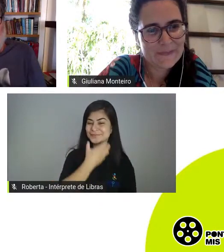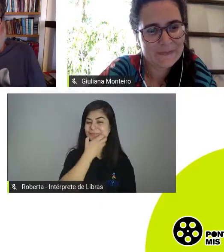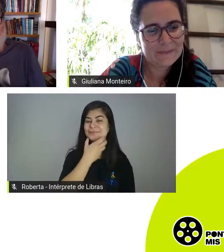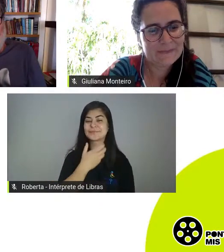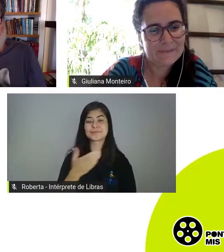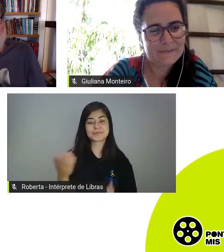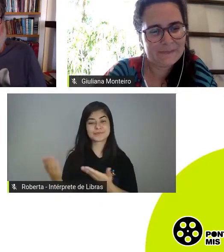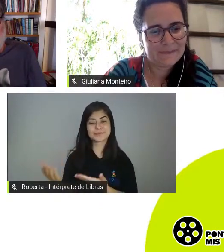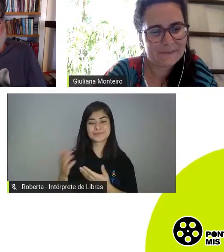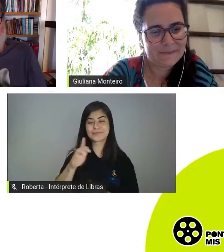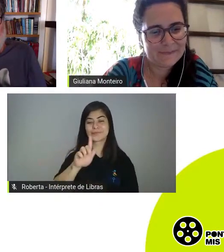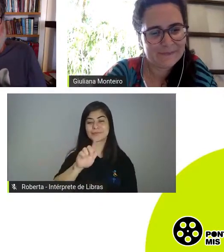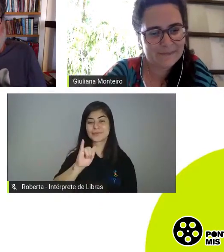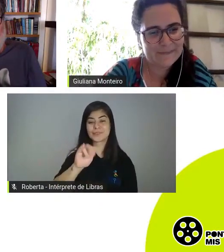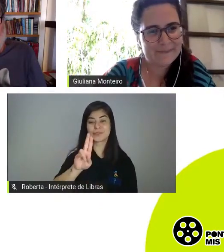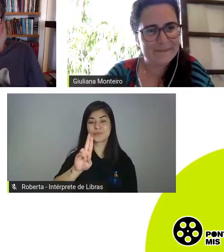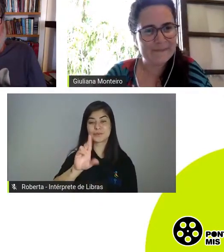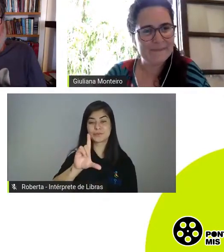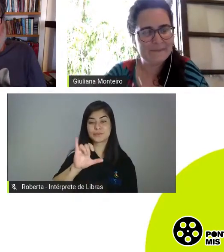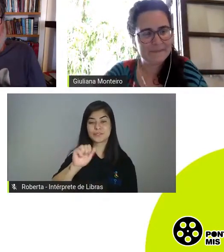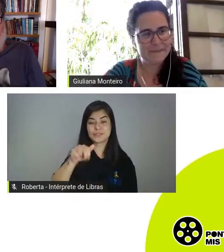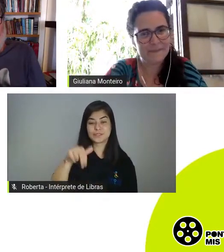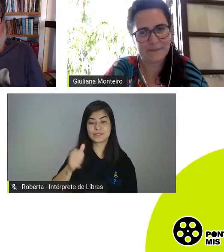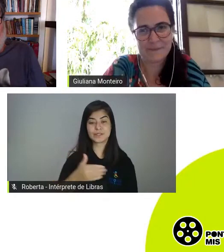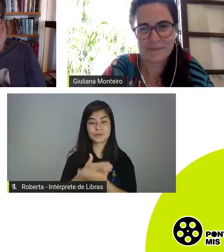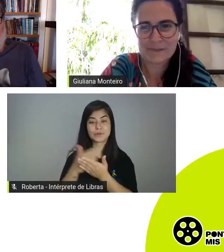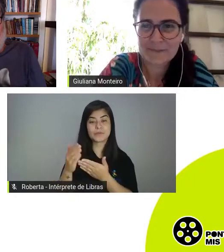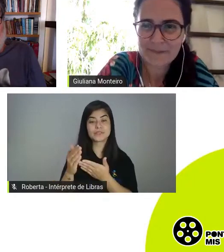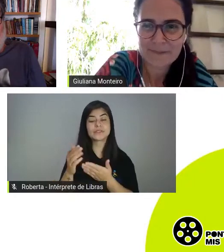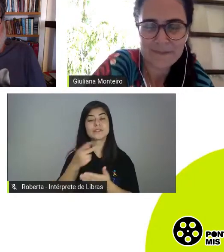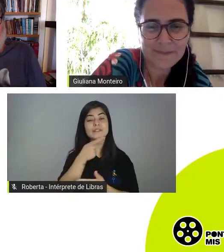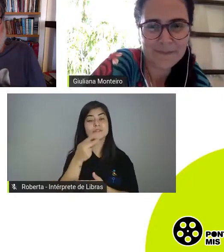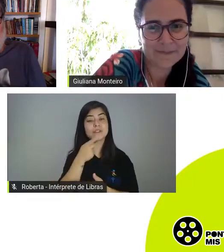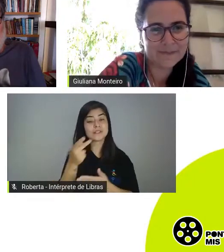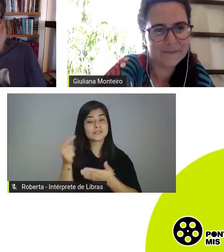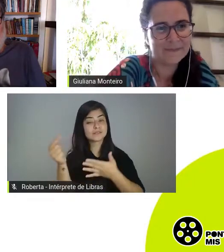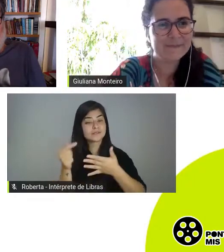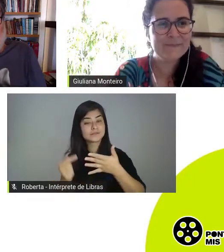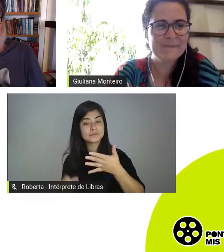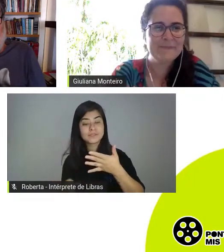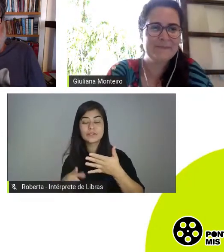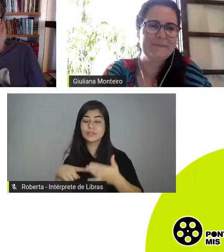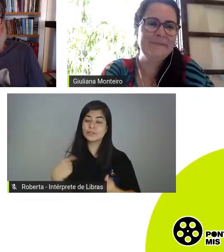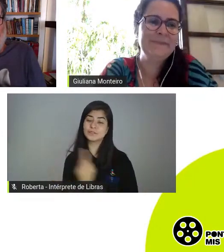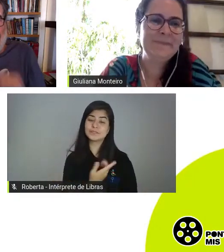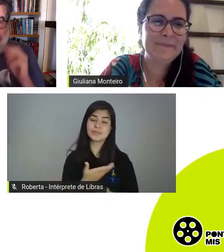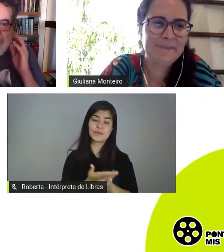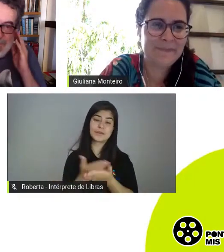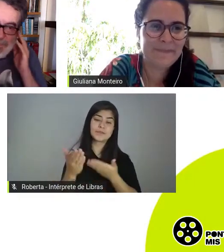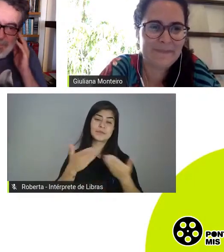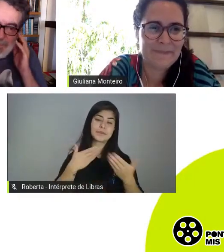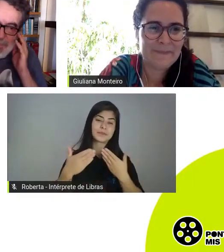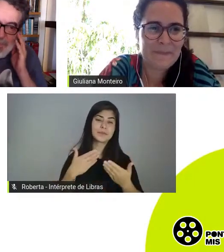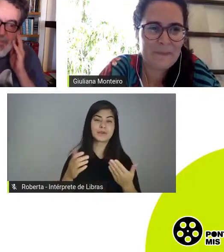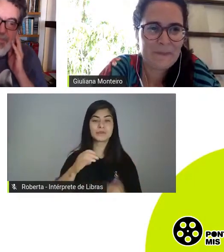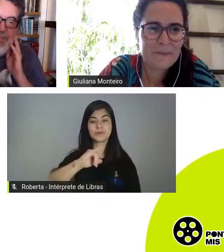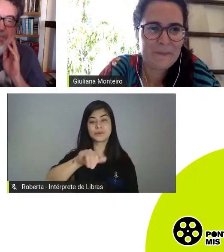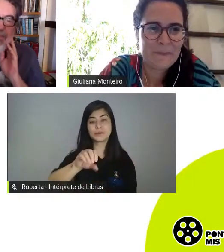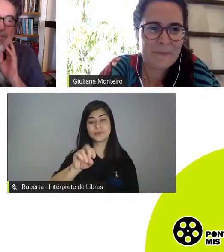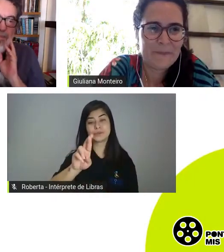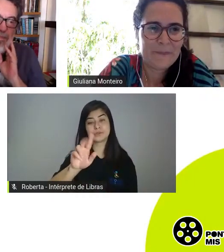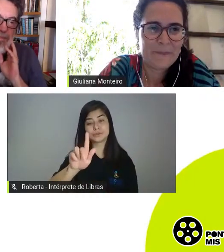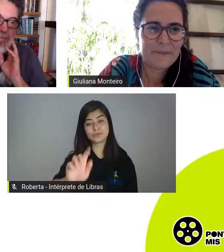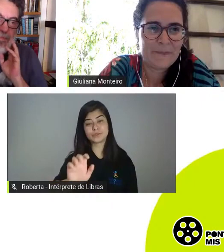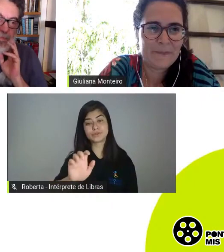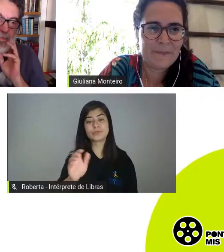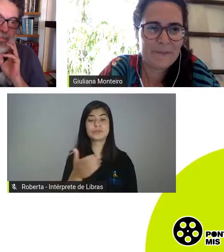Juliana começando, falar um pouquinho, dando suas considerações e já fazendo esse bate-papo com o Jorge e o Bruno. E lá no